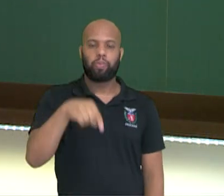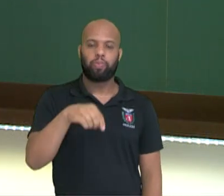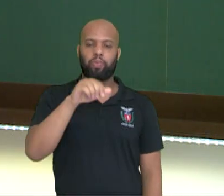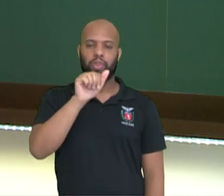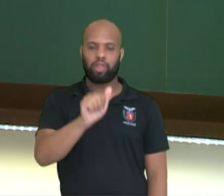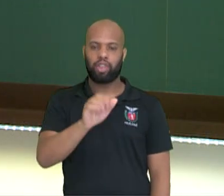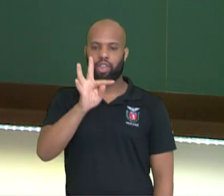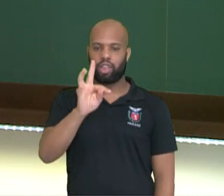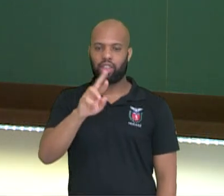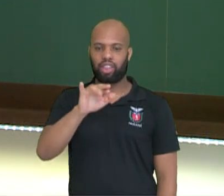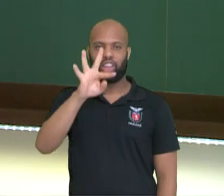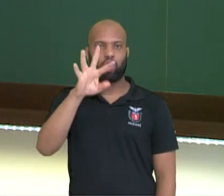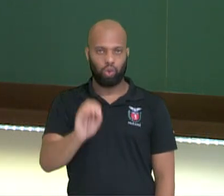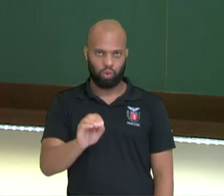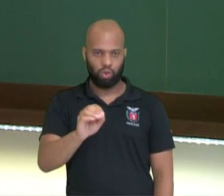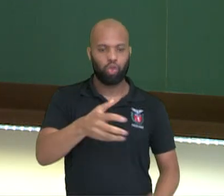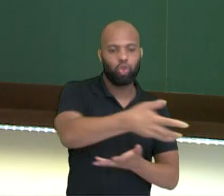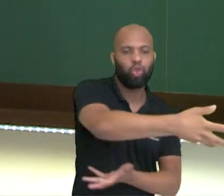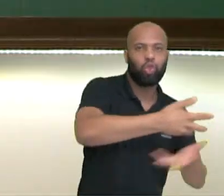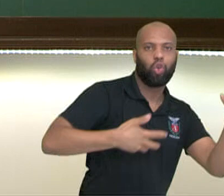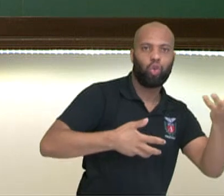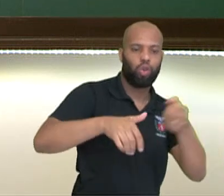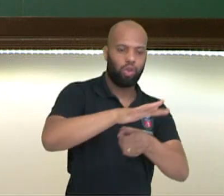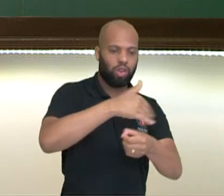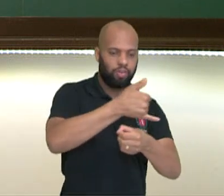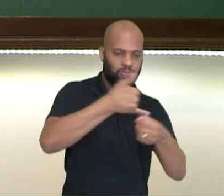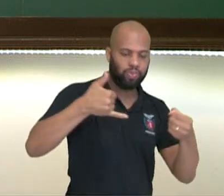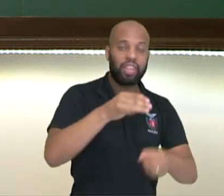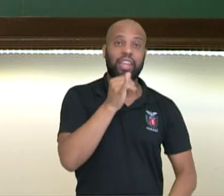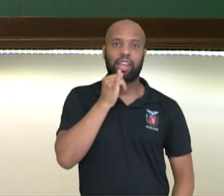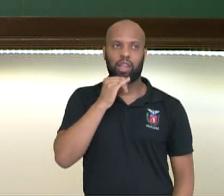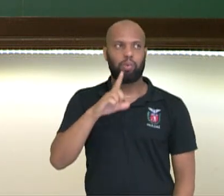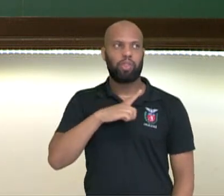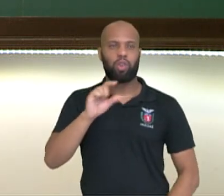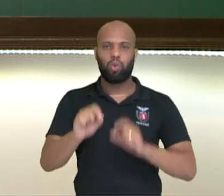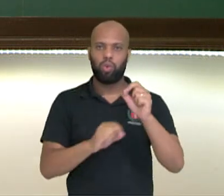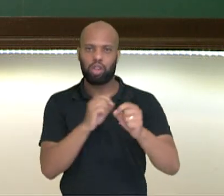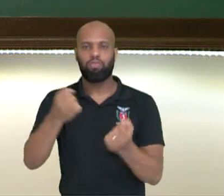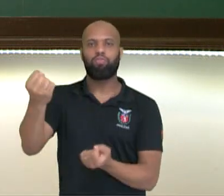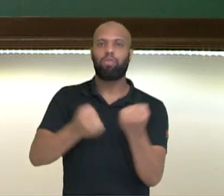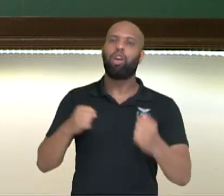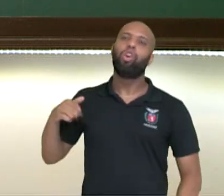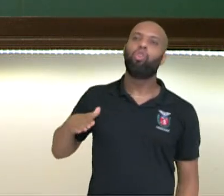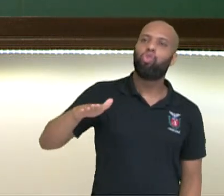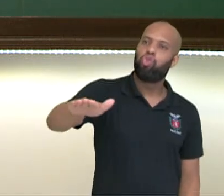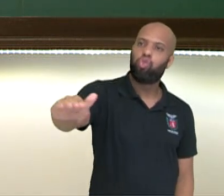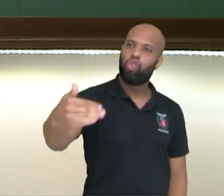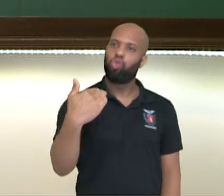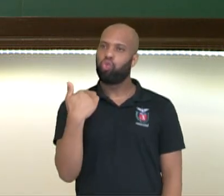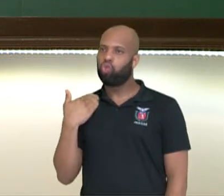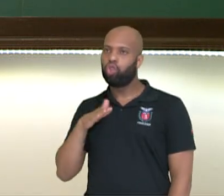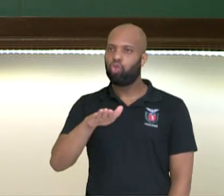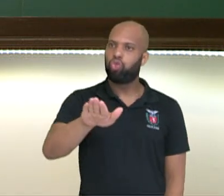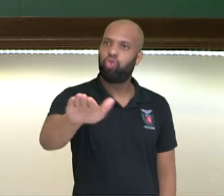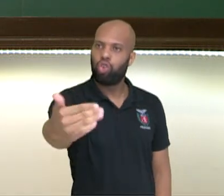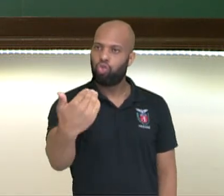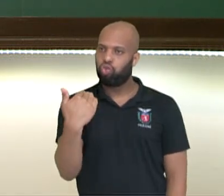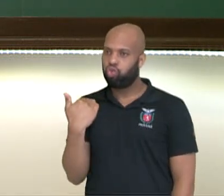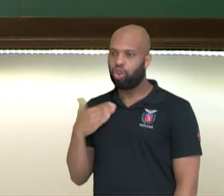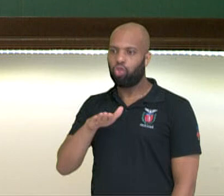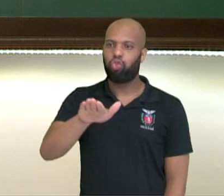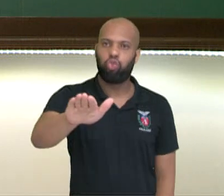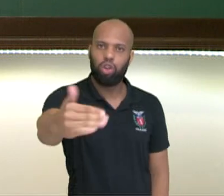sofreu uma troca de carga por atrito. Por exemplo, no carro, o carro fica se movendo lá na estrada, ou então os pneus